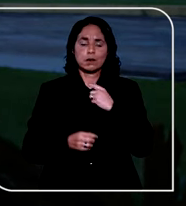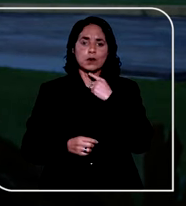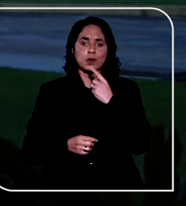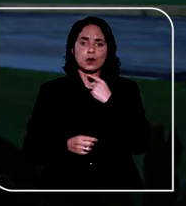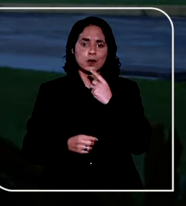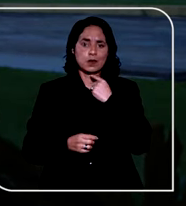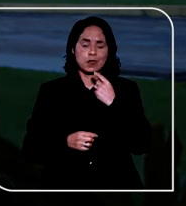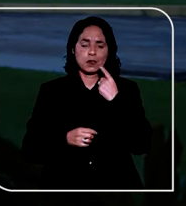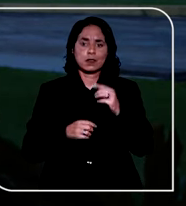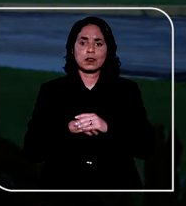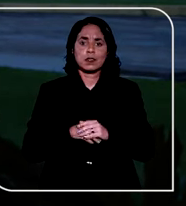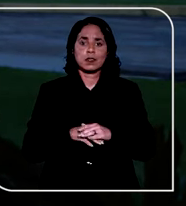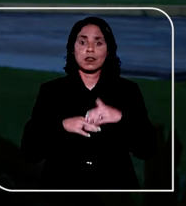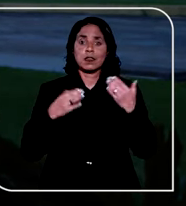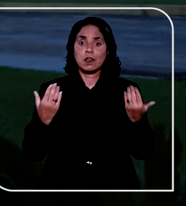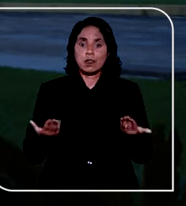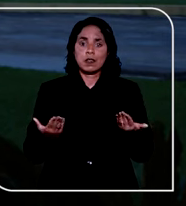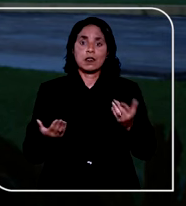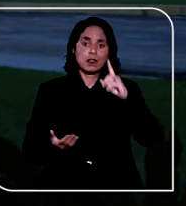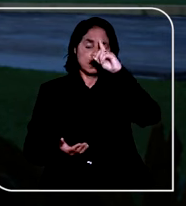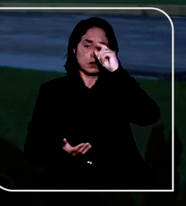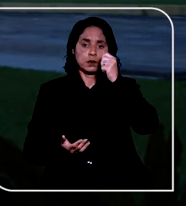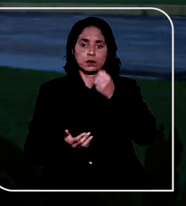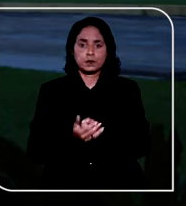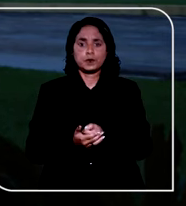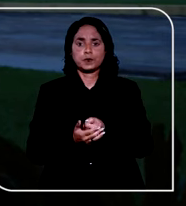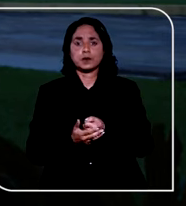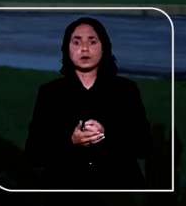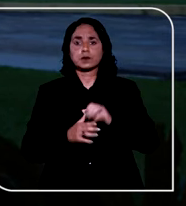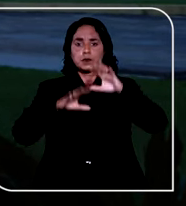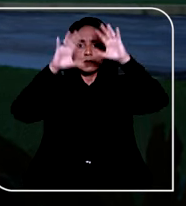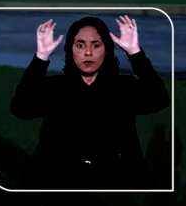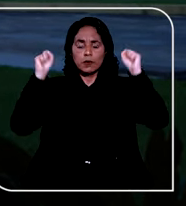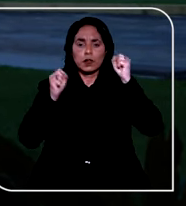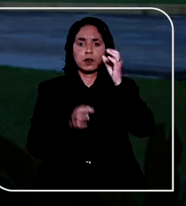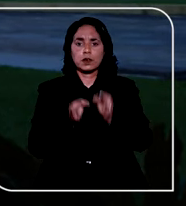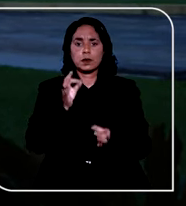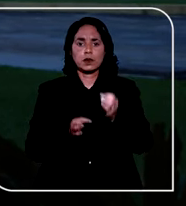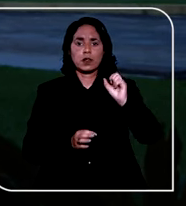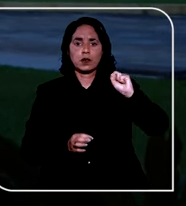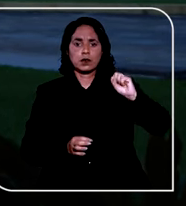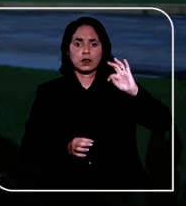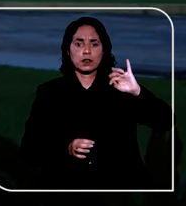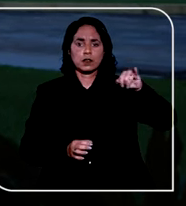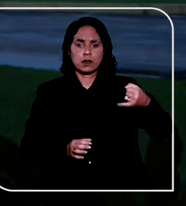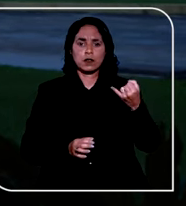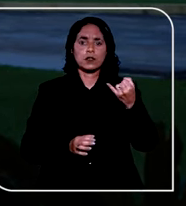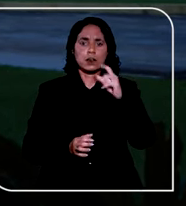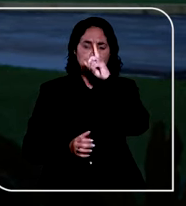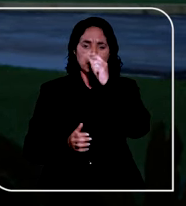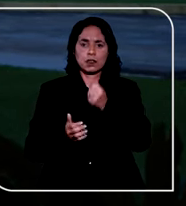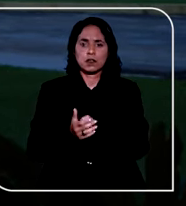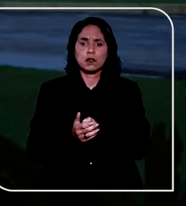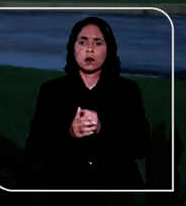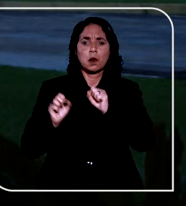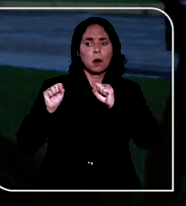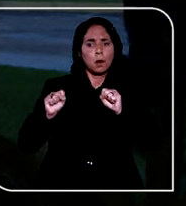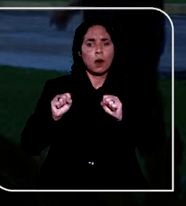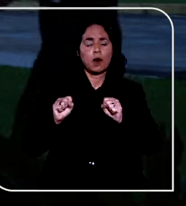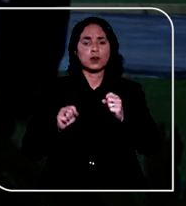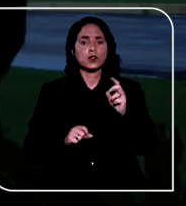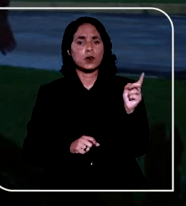pornografia infantil com a afetação do tema O STJ vai decidir se é possível investigadores adotarem essa